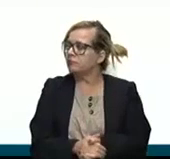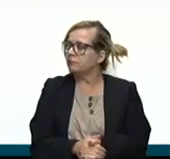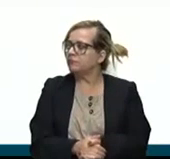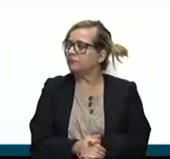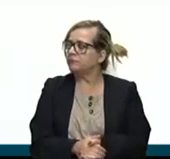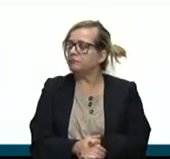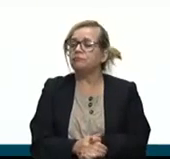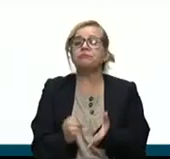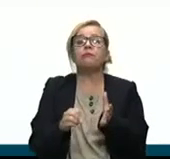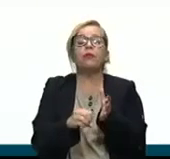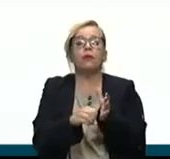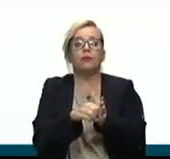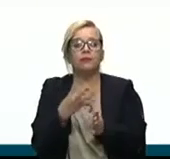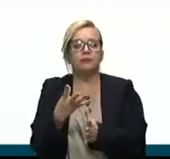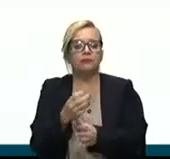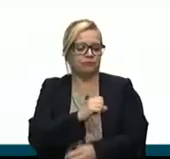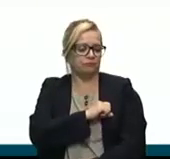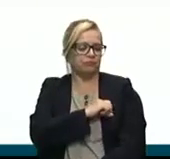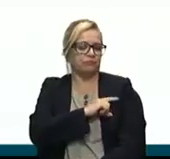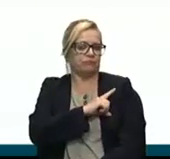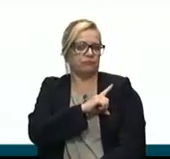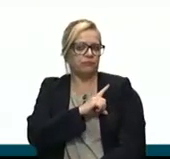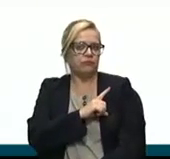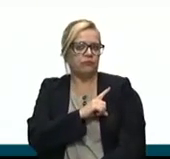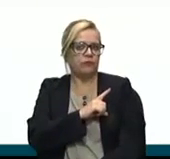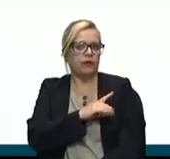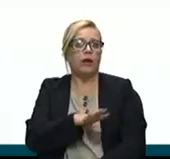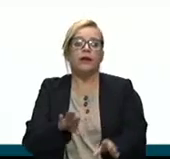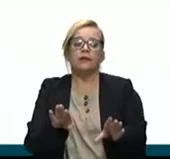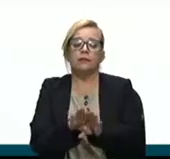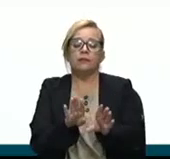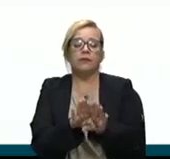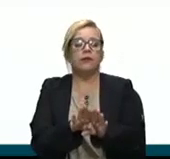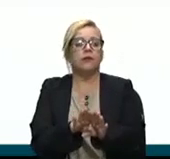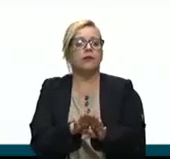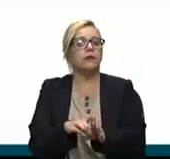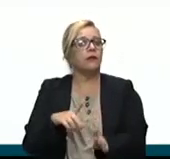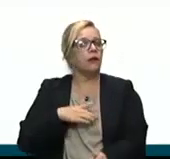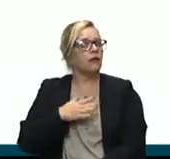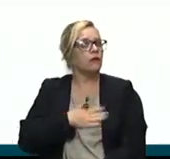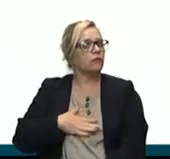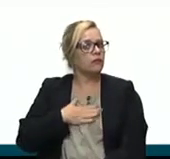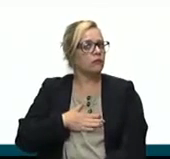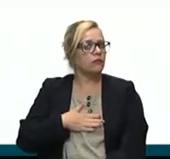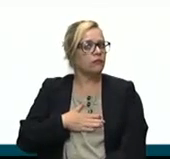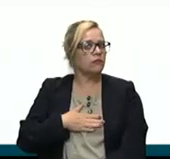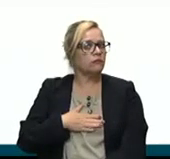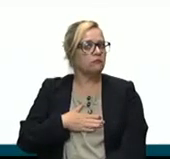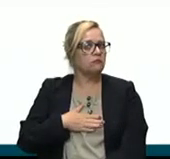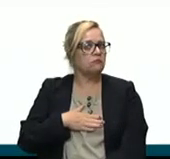Quanto maior a remuneração, será que maior é a satisfação do funcionário?